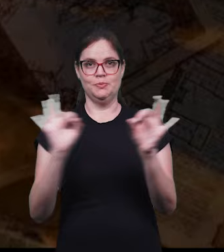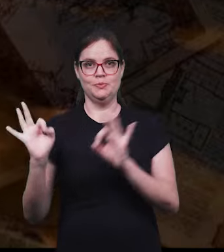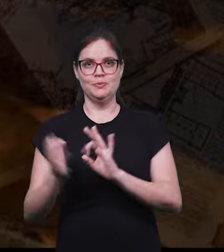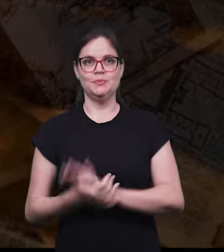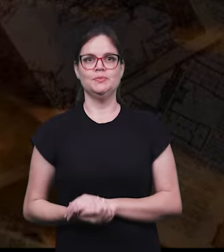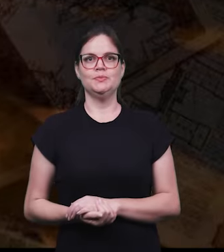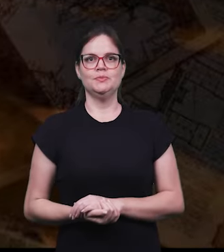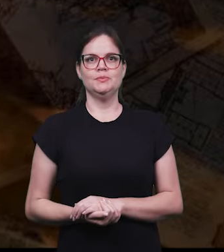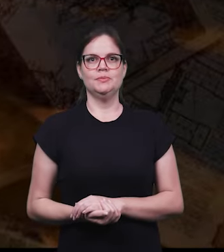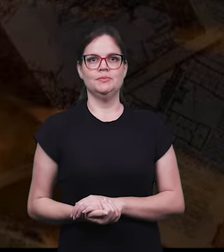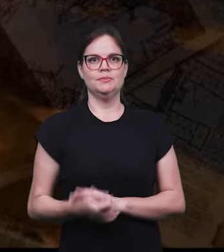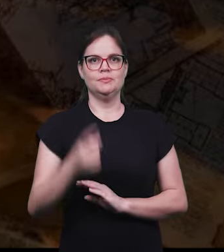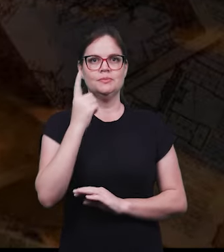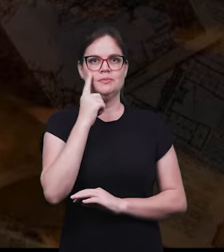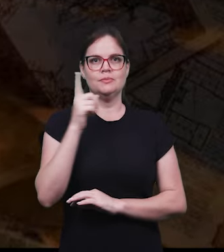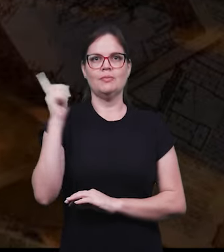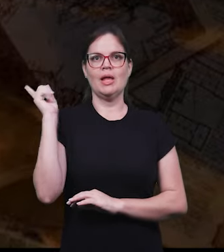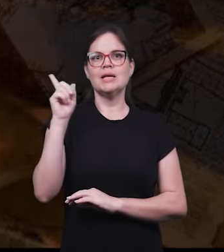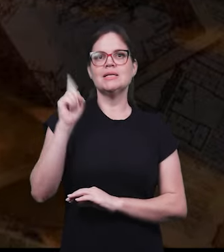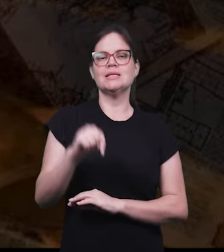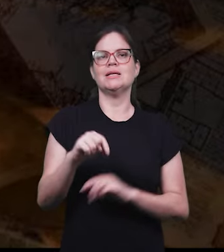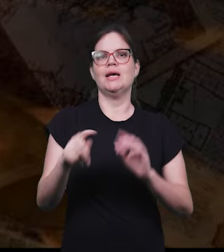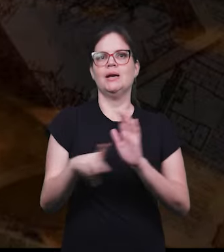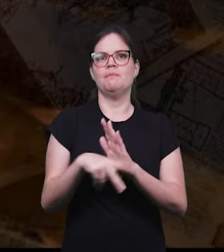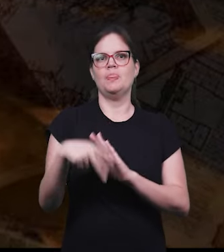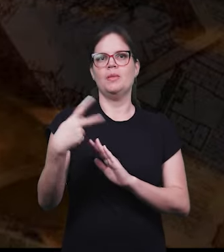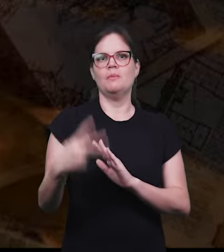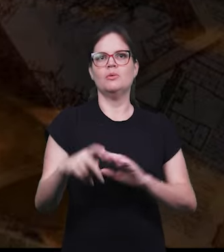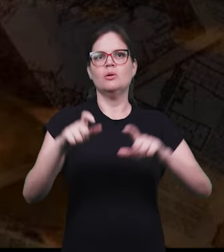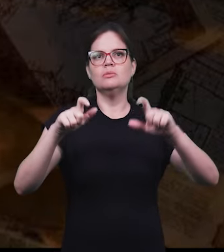Esse aqui é o cilindro de Ciro, rei da Pérsia.